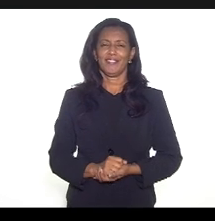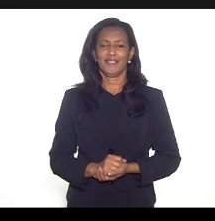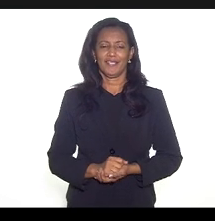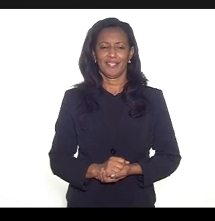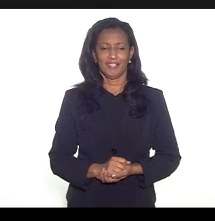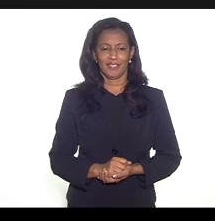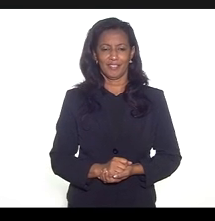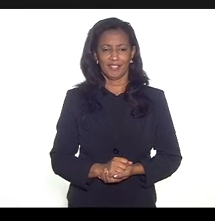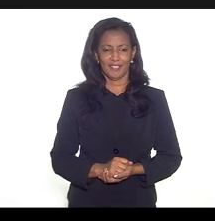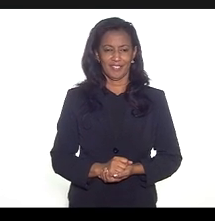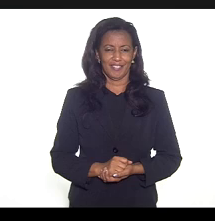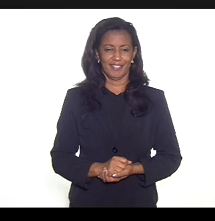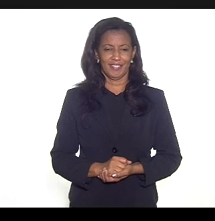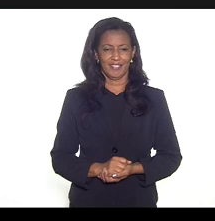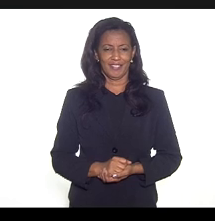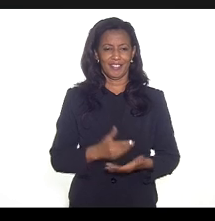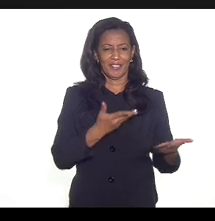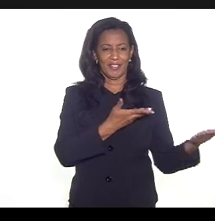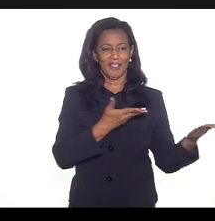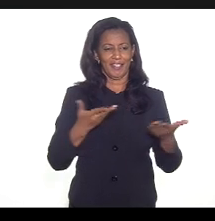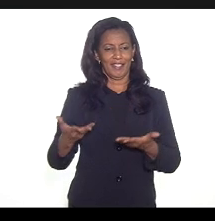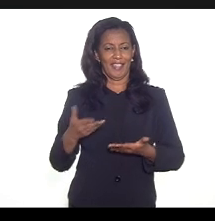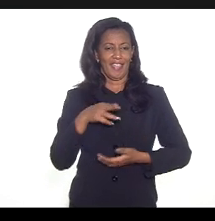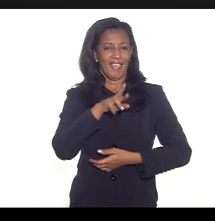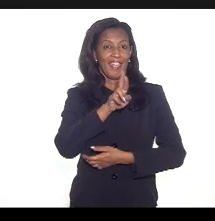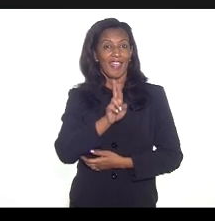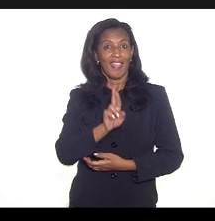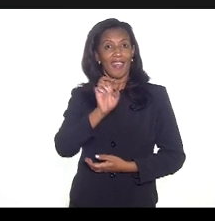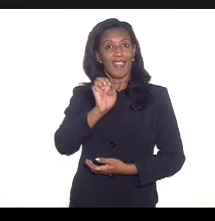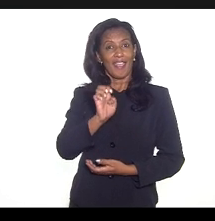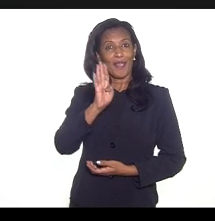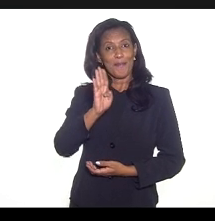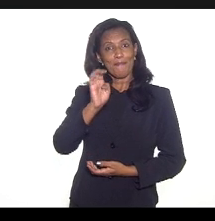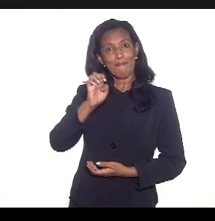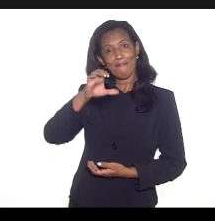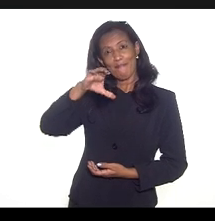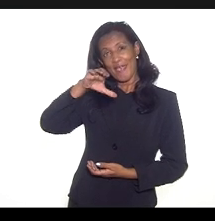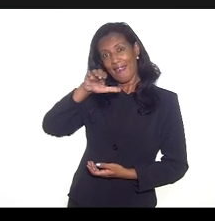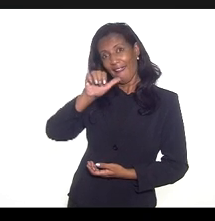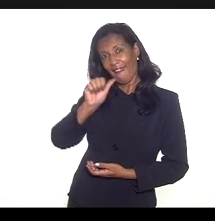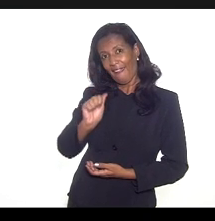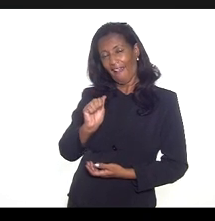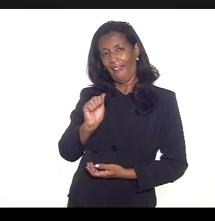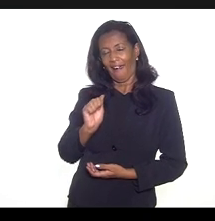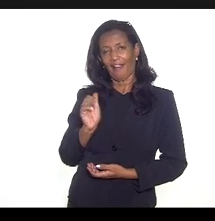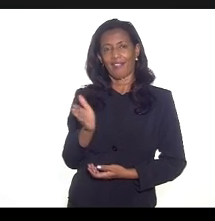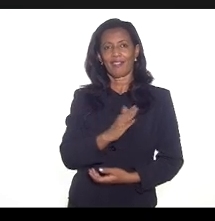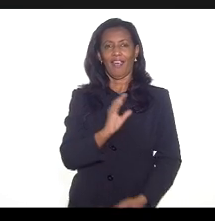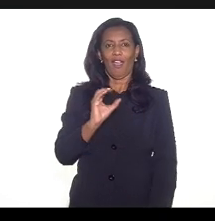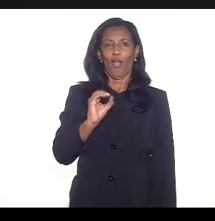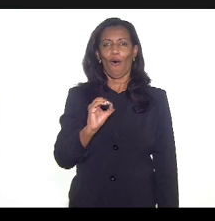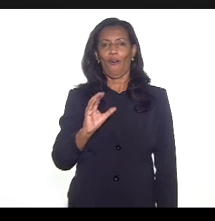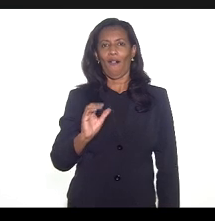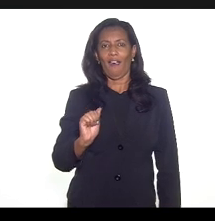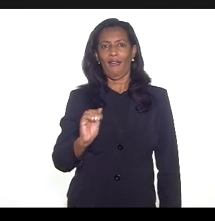Então, vou chamar a nossa querida Rebeca, da OAB Mulher.